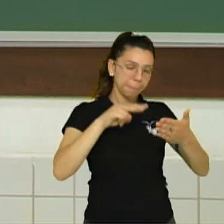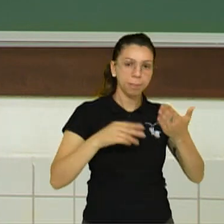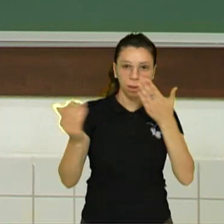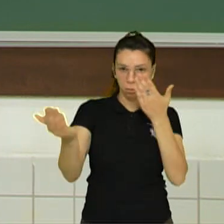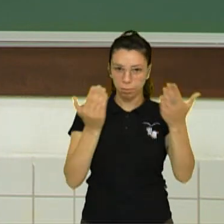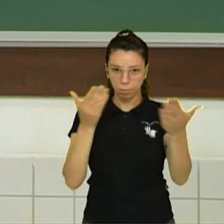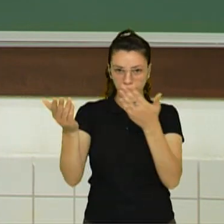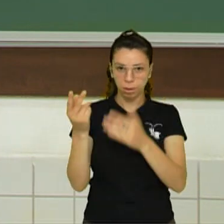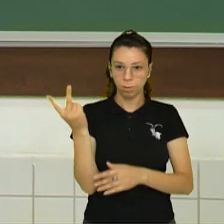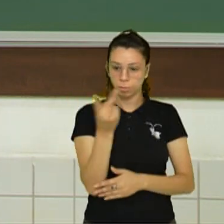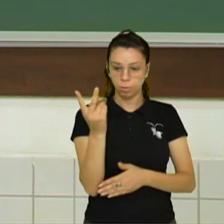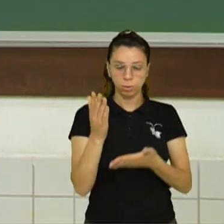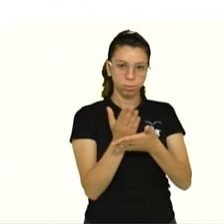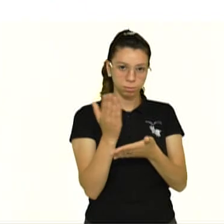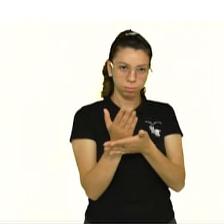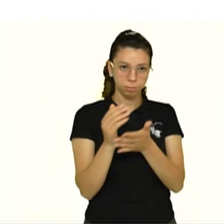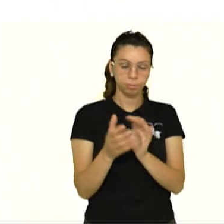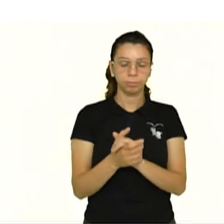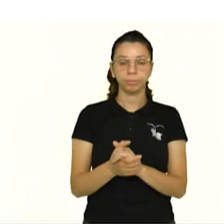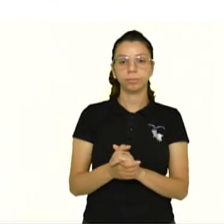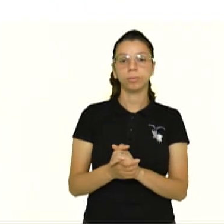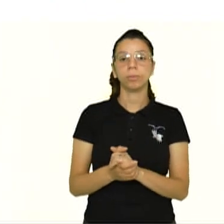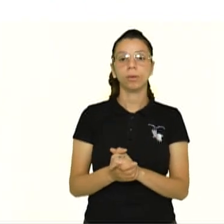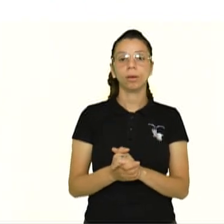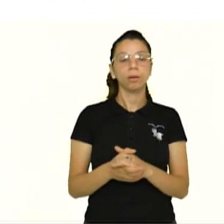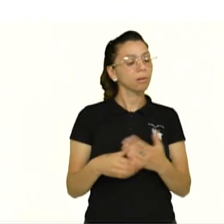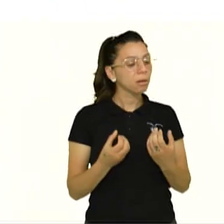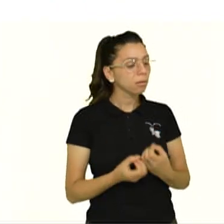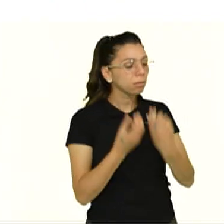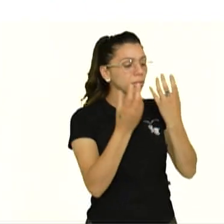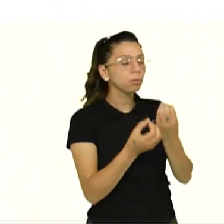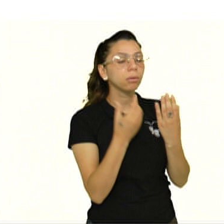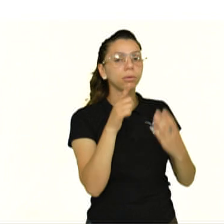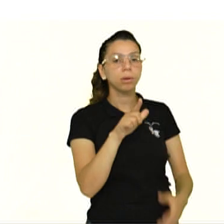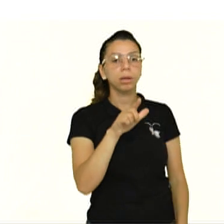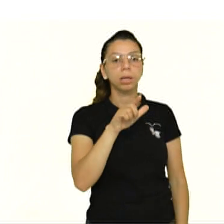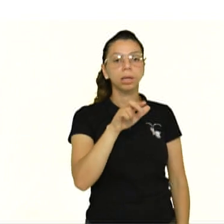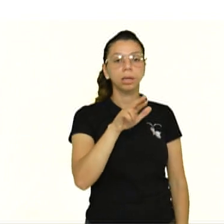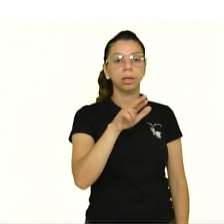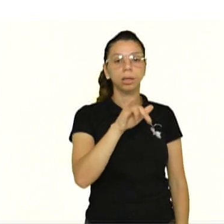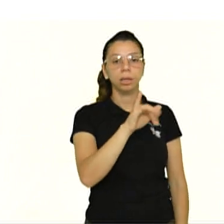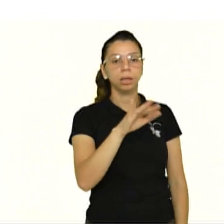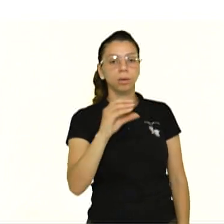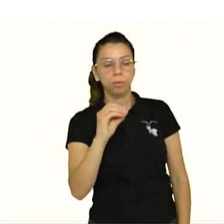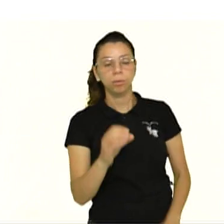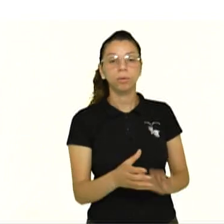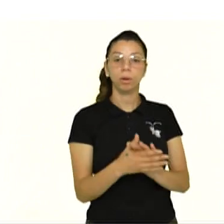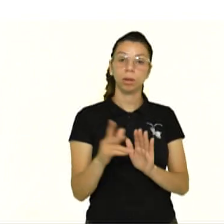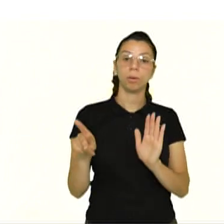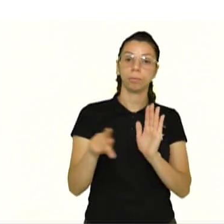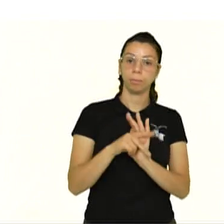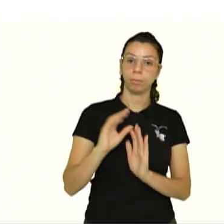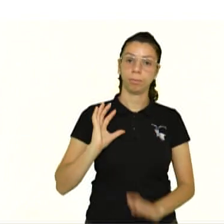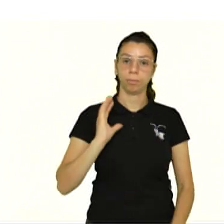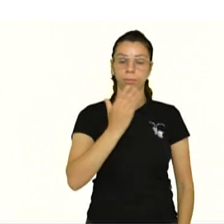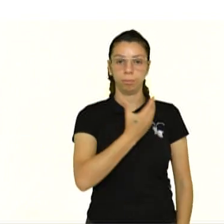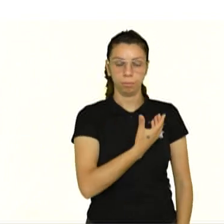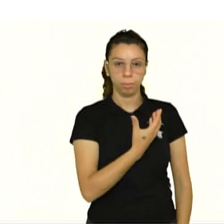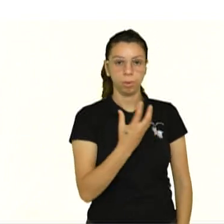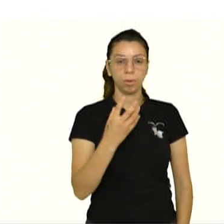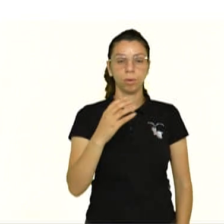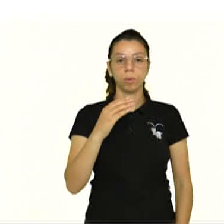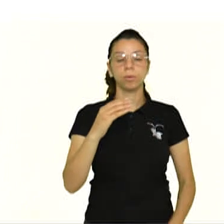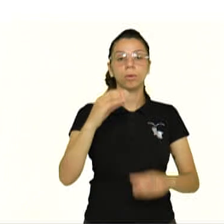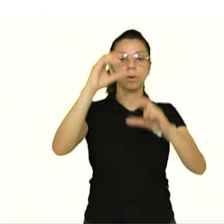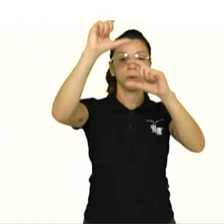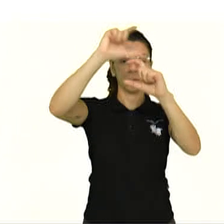obras. E o lírico? O lírico está nos sonetos de Camões, que é uma nova forma de composição poética renascentista. O